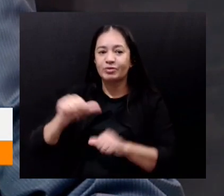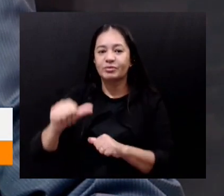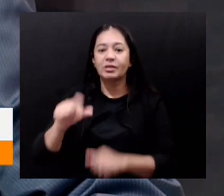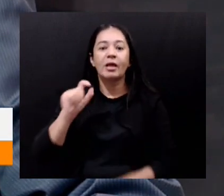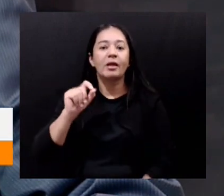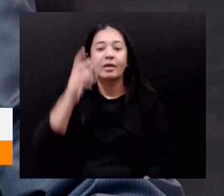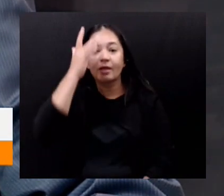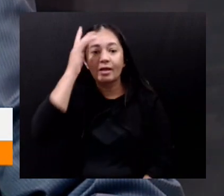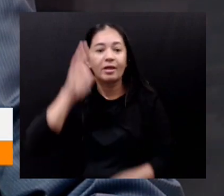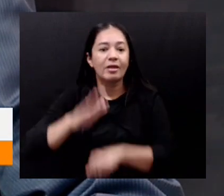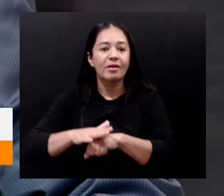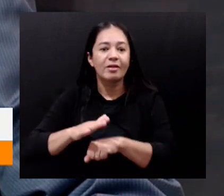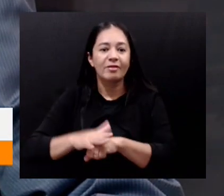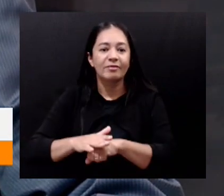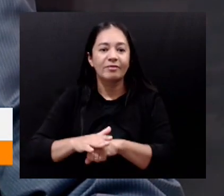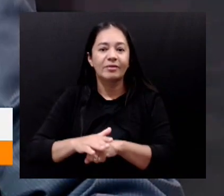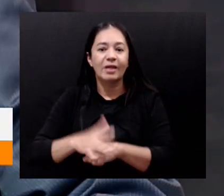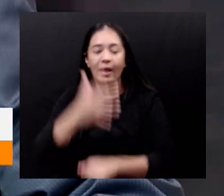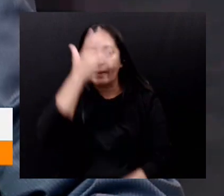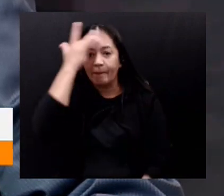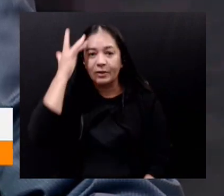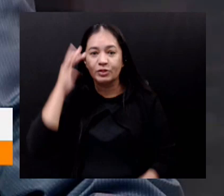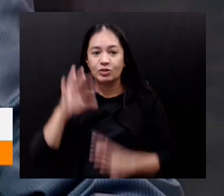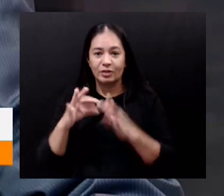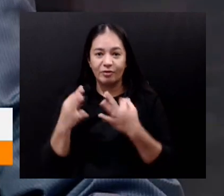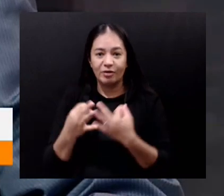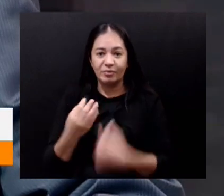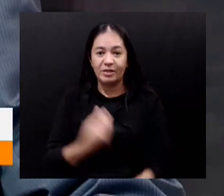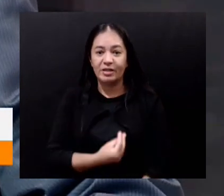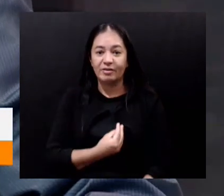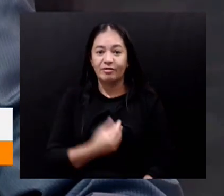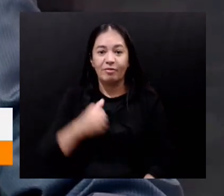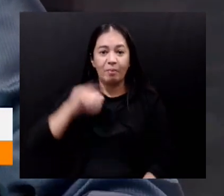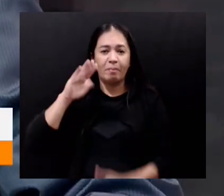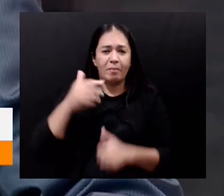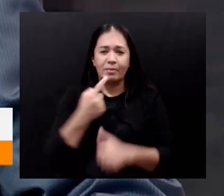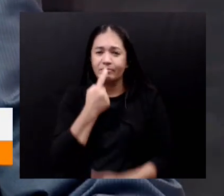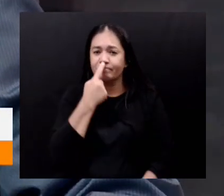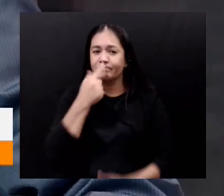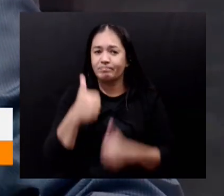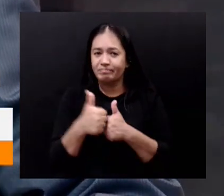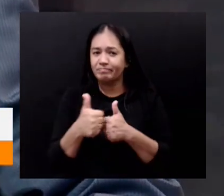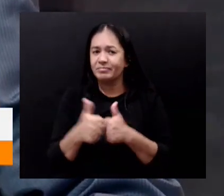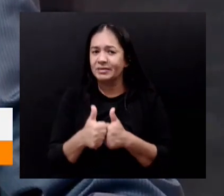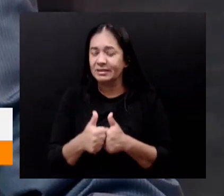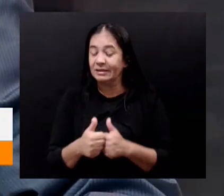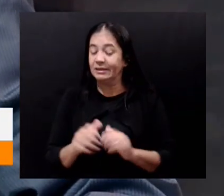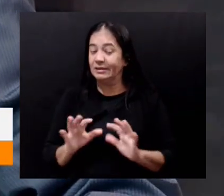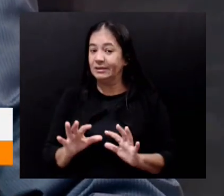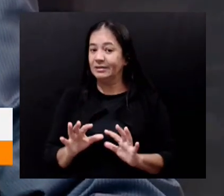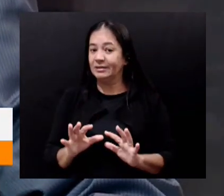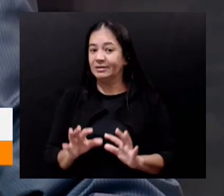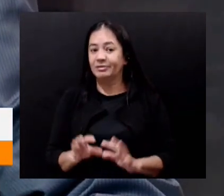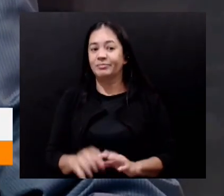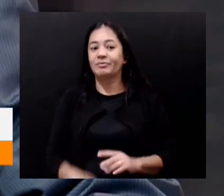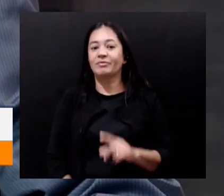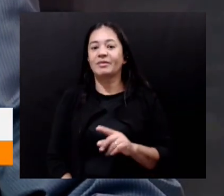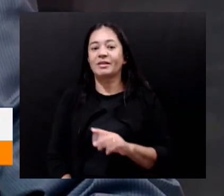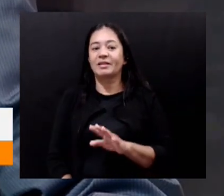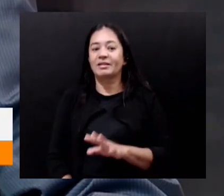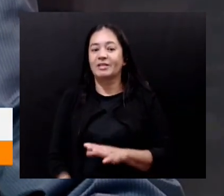mais próximo desse antepassado italiano. Nossa. Então, assim, esse é outro lado também